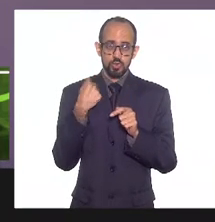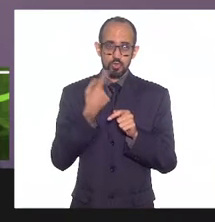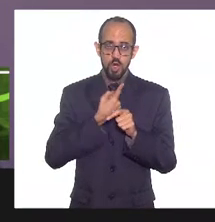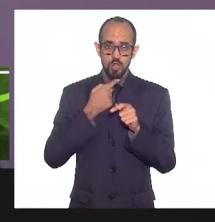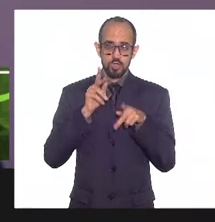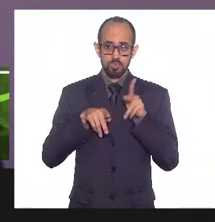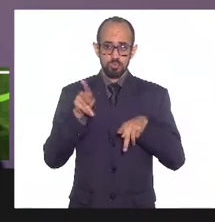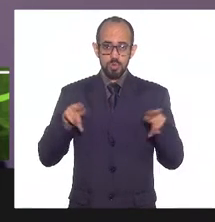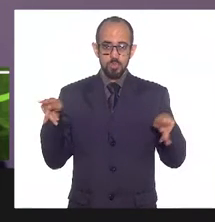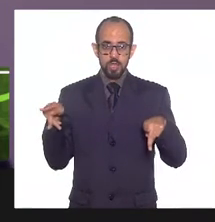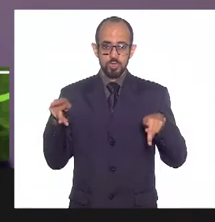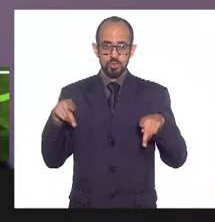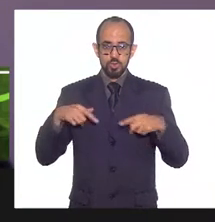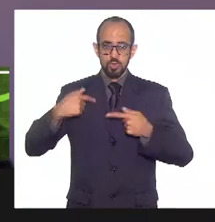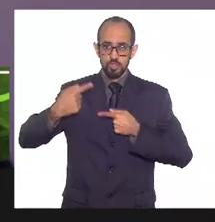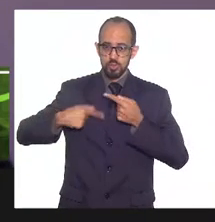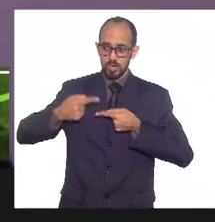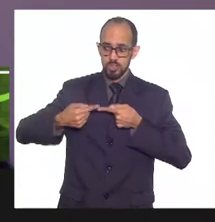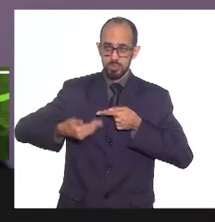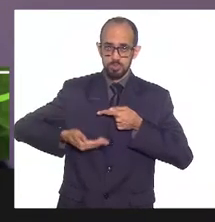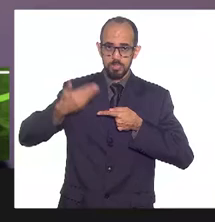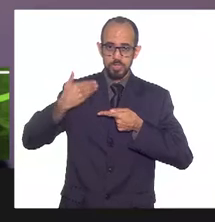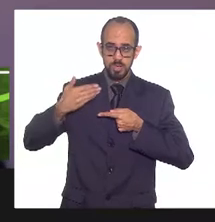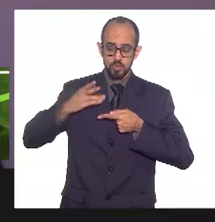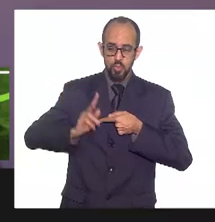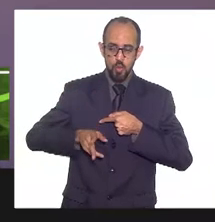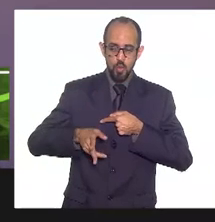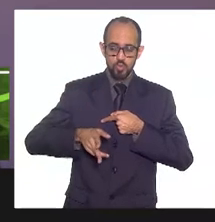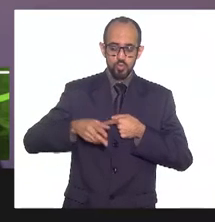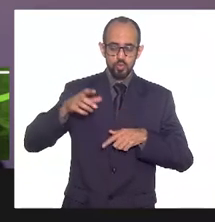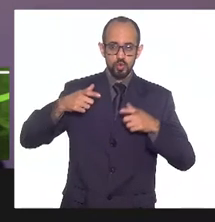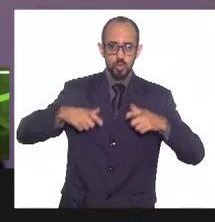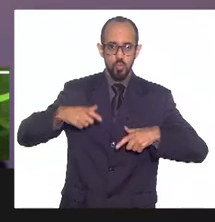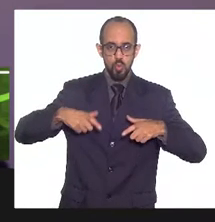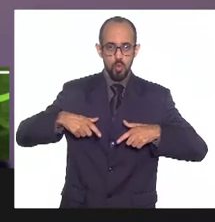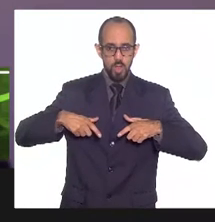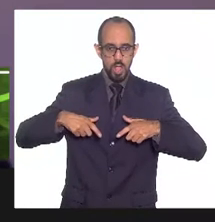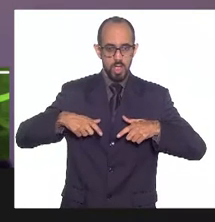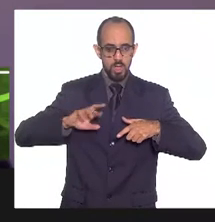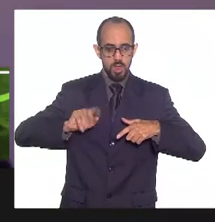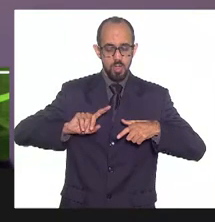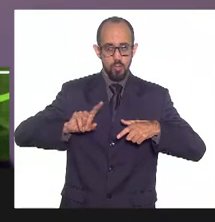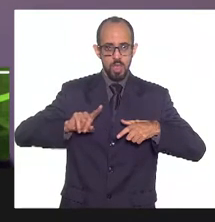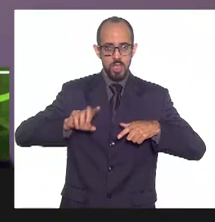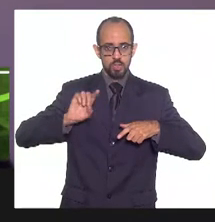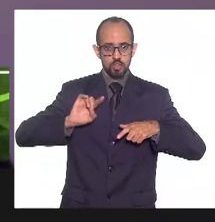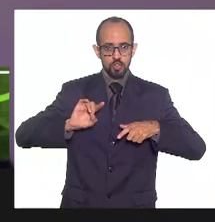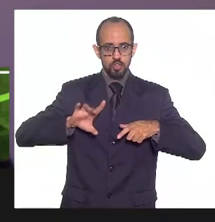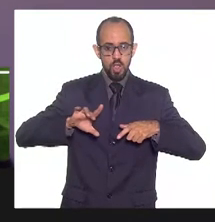continuem tendo seu espaço ali que é um espaço não só